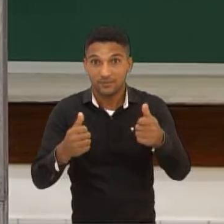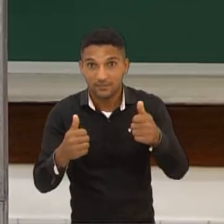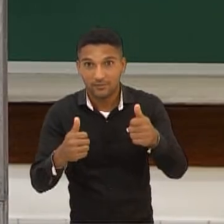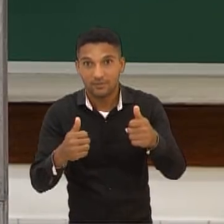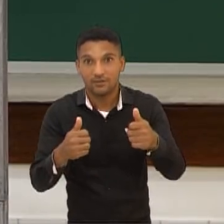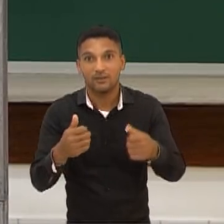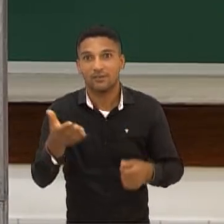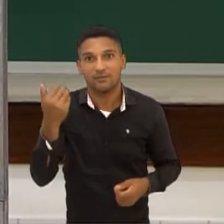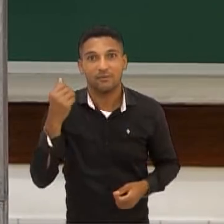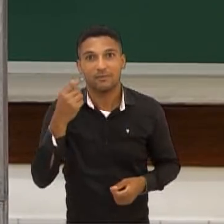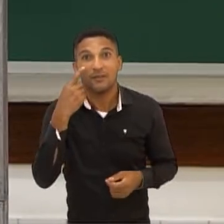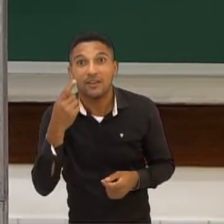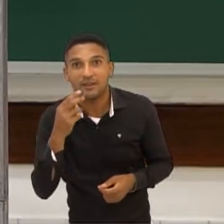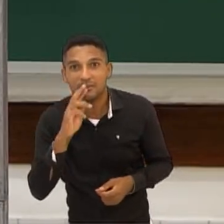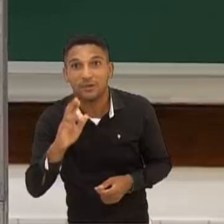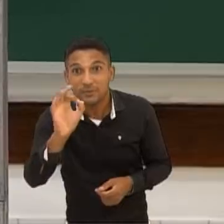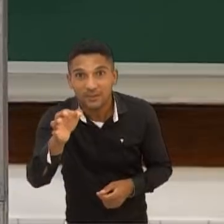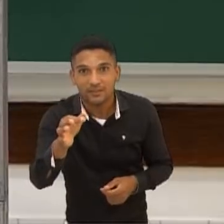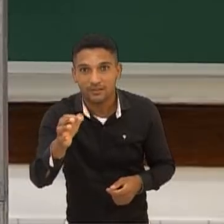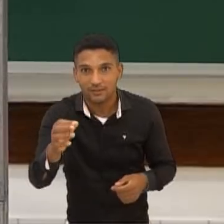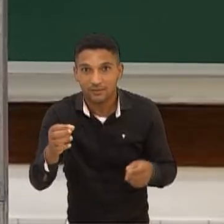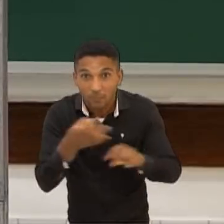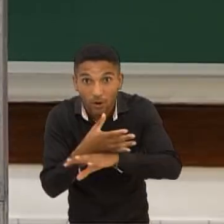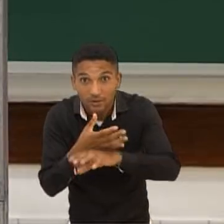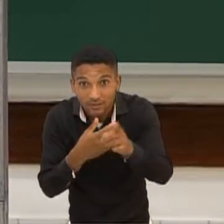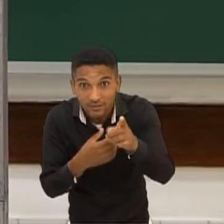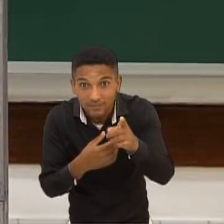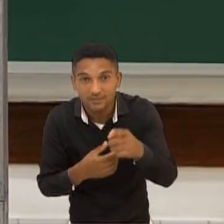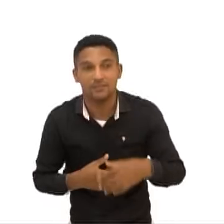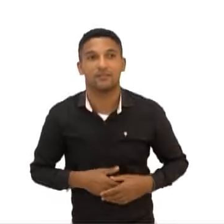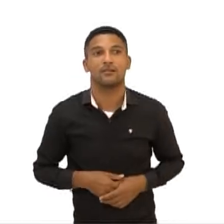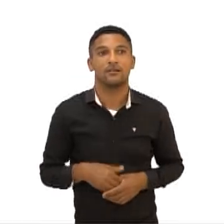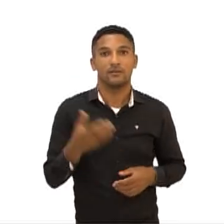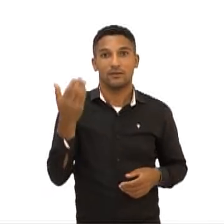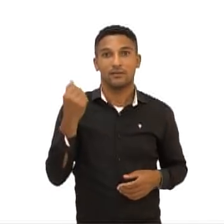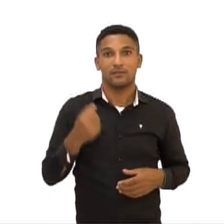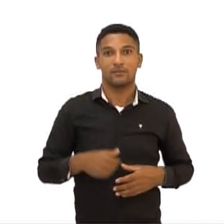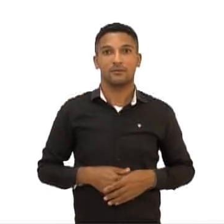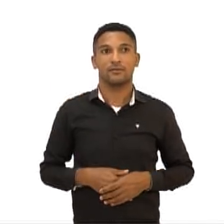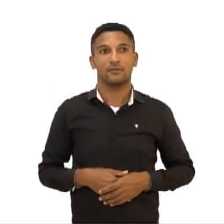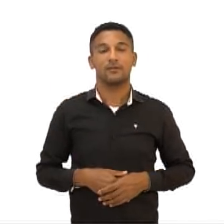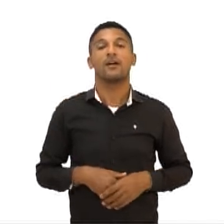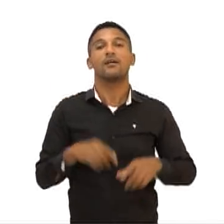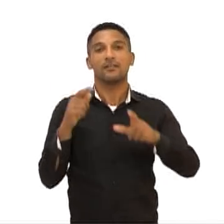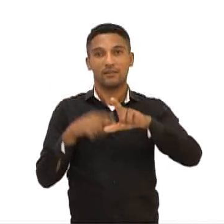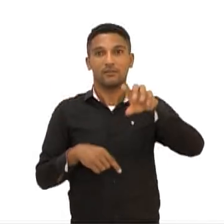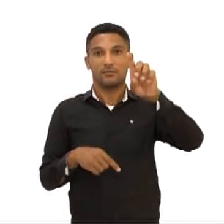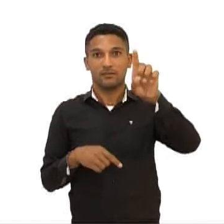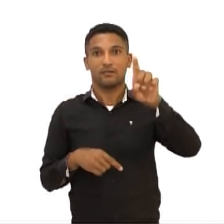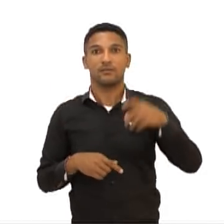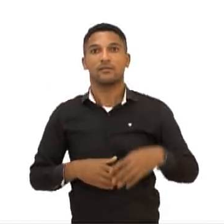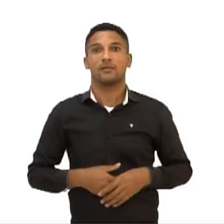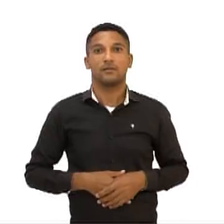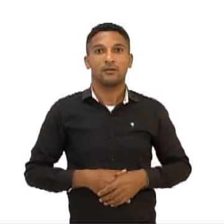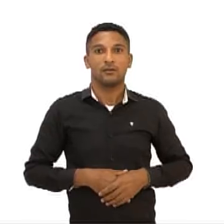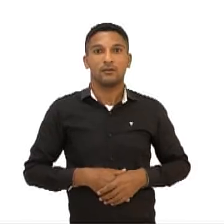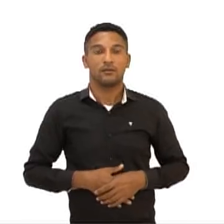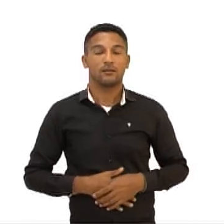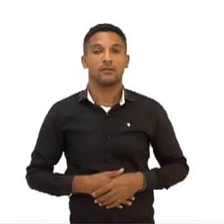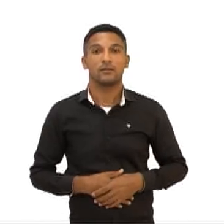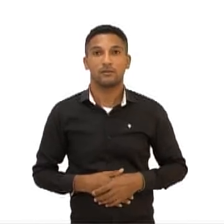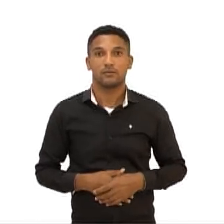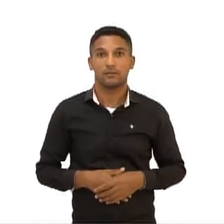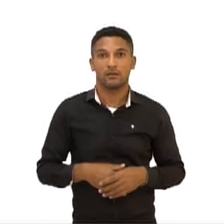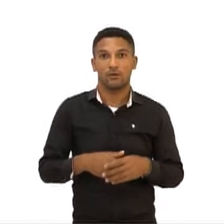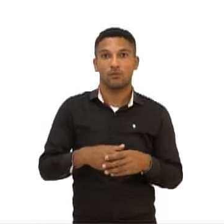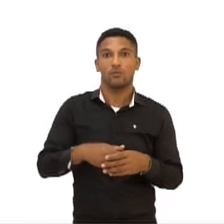Vamos à alternativa correta. Estão preparados? Vamos lá. Então, a letra D, né? Então,